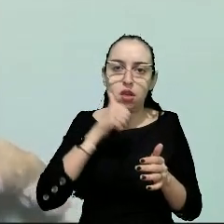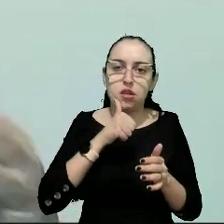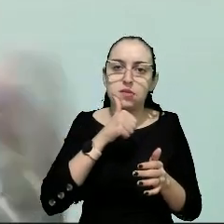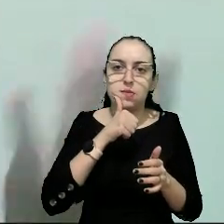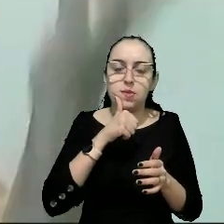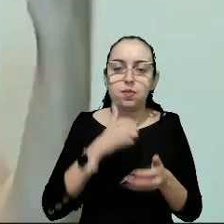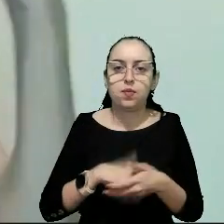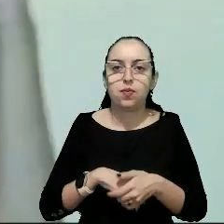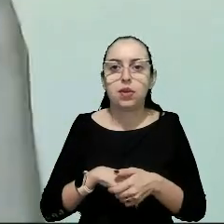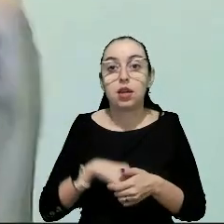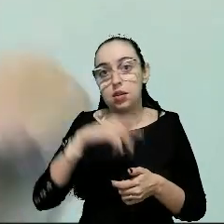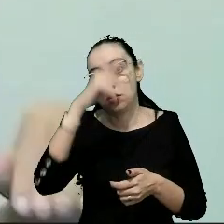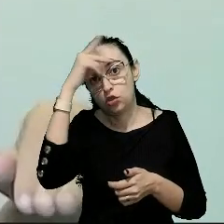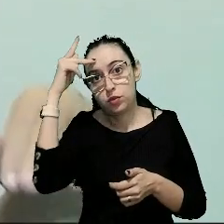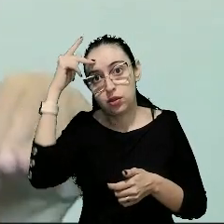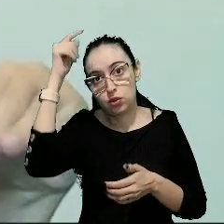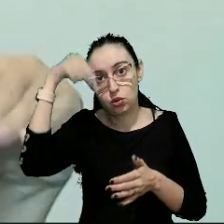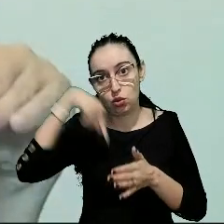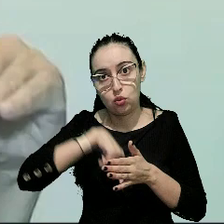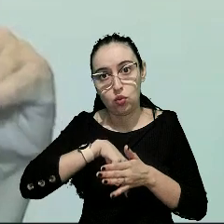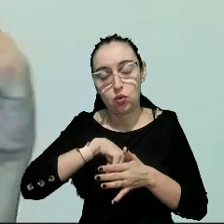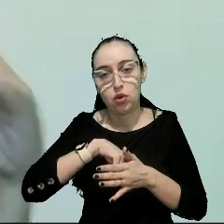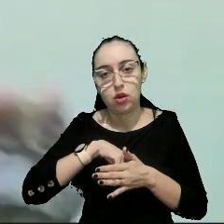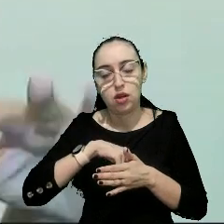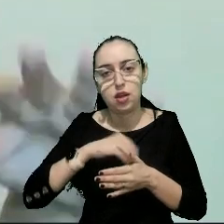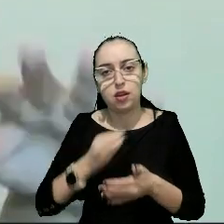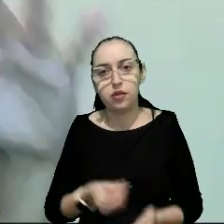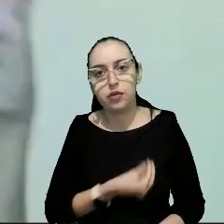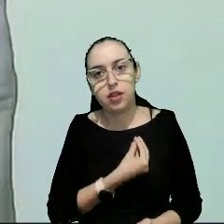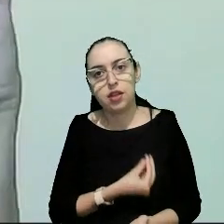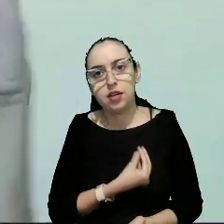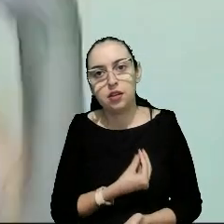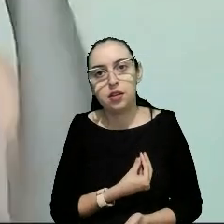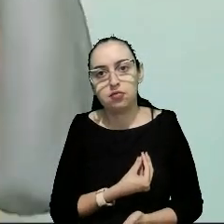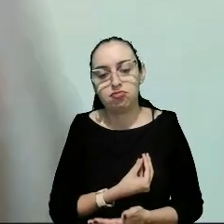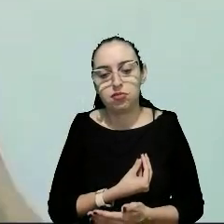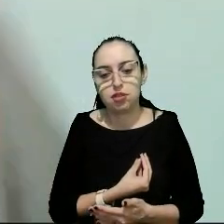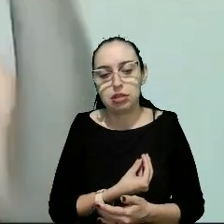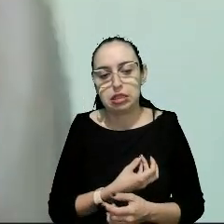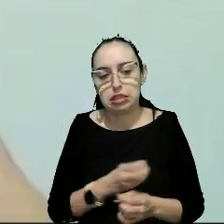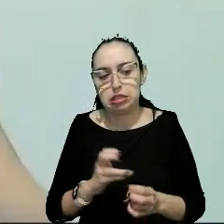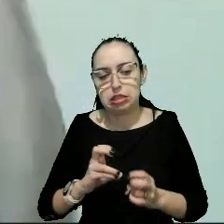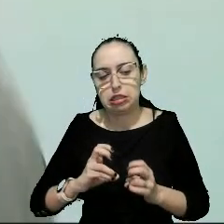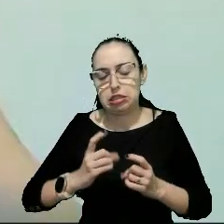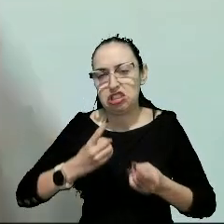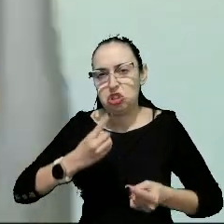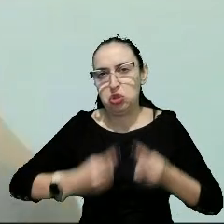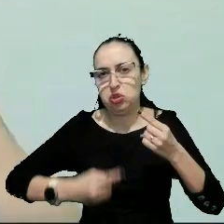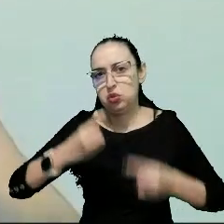mulher, dentro da mesma pessoa, convive